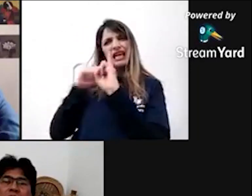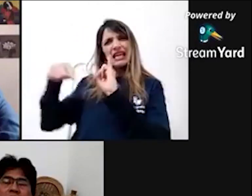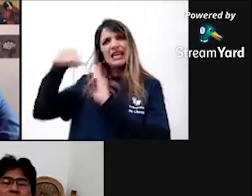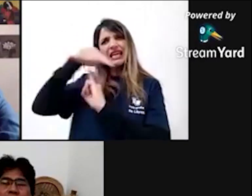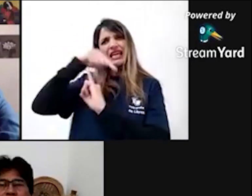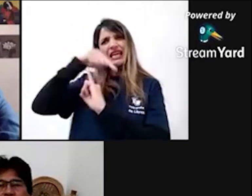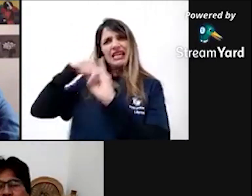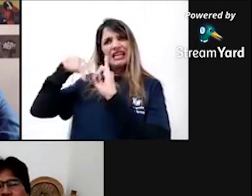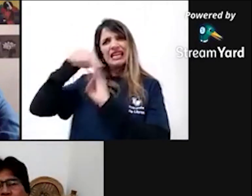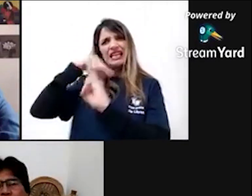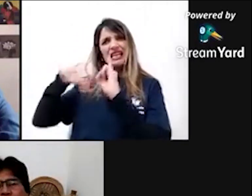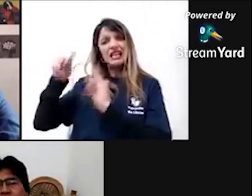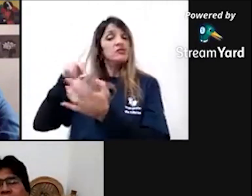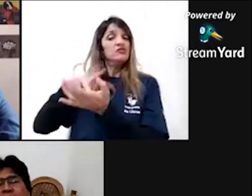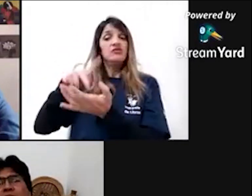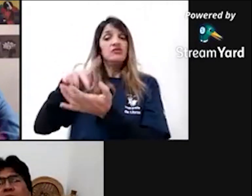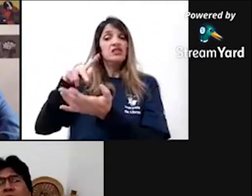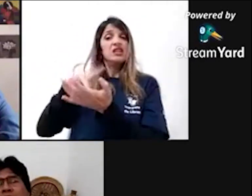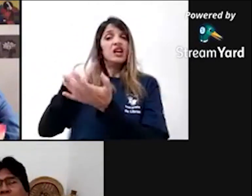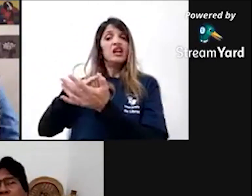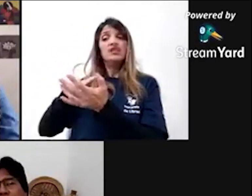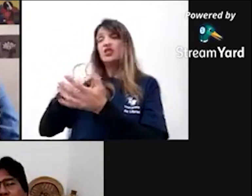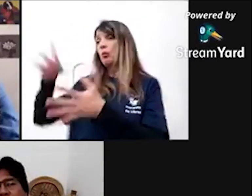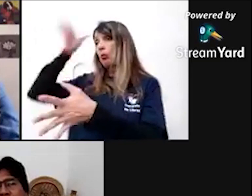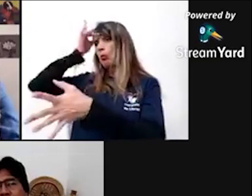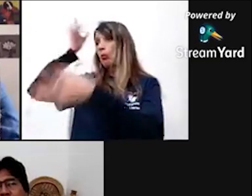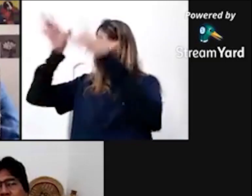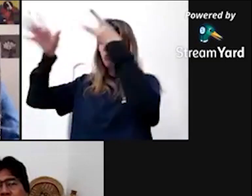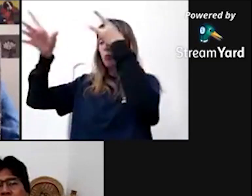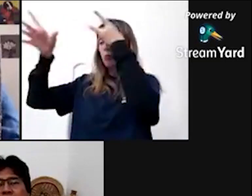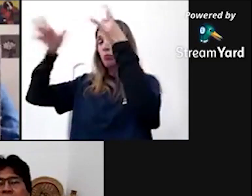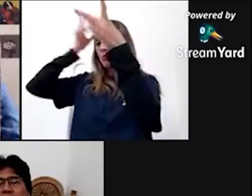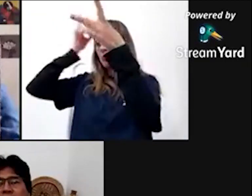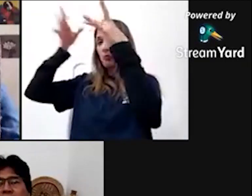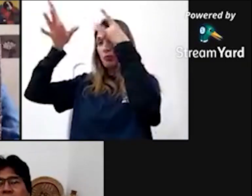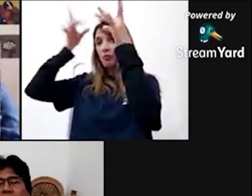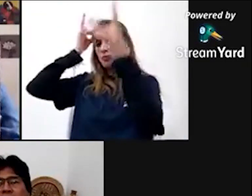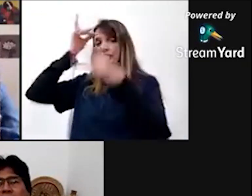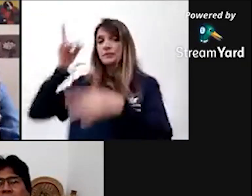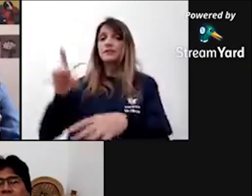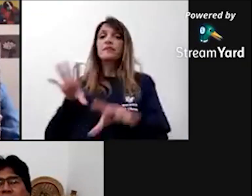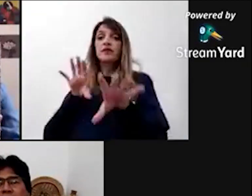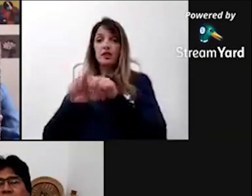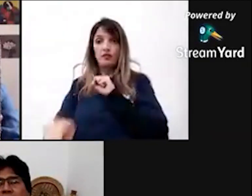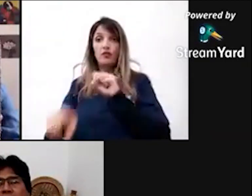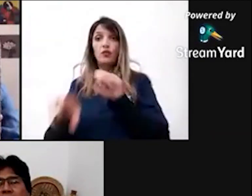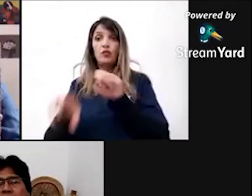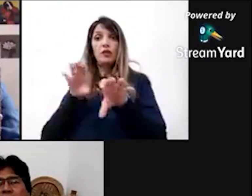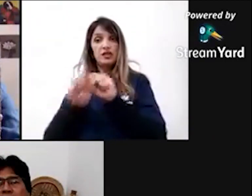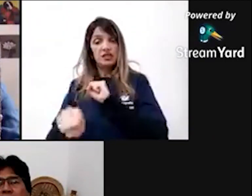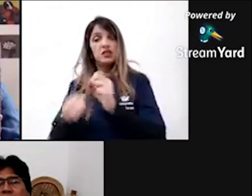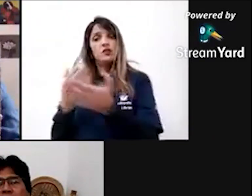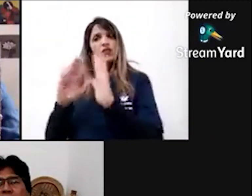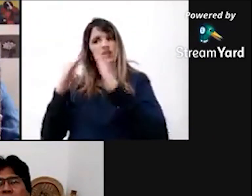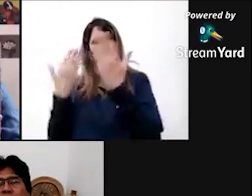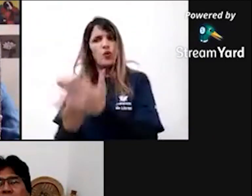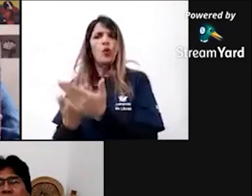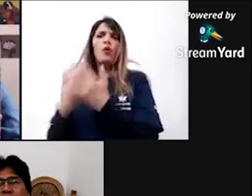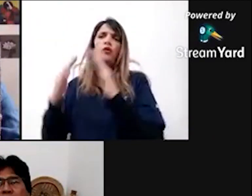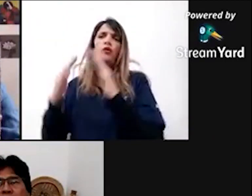verdades que nos foram colocadas na universidade, na nossa formação, na nossa casa, na nossa